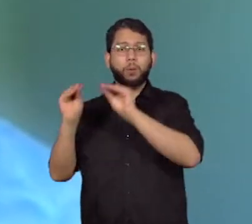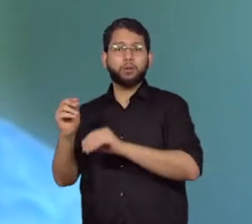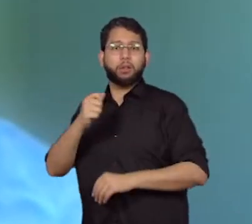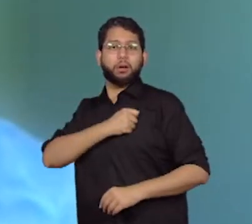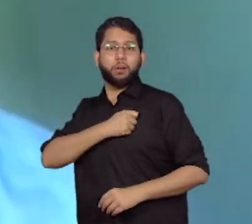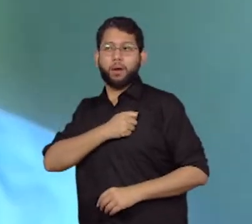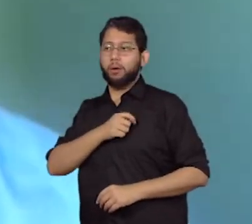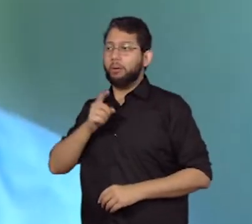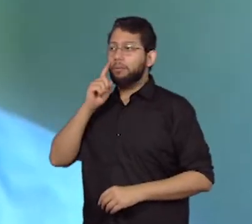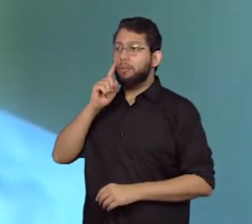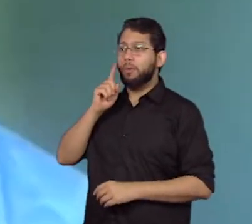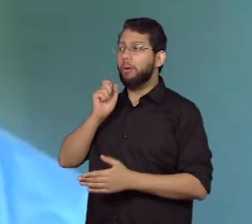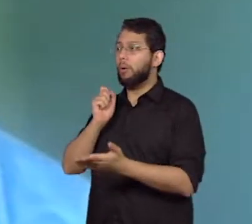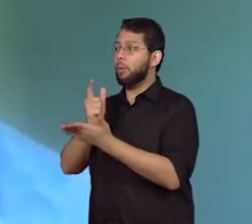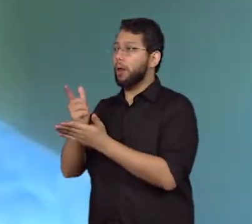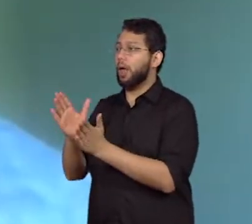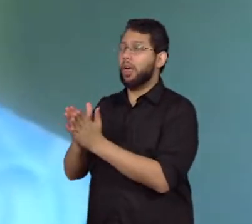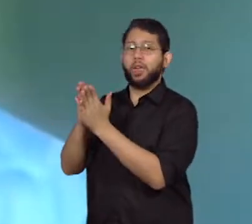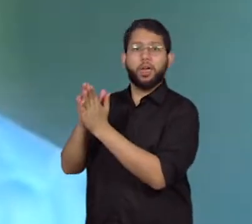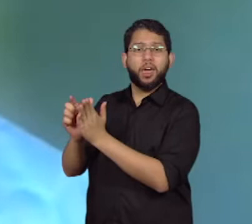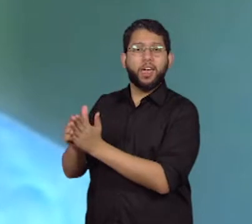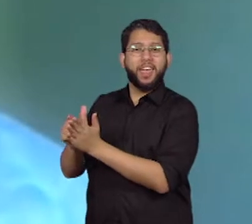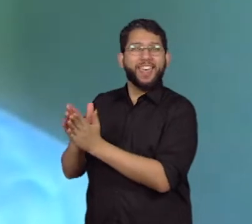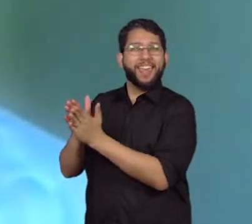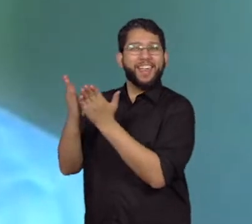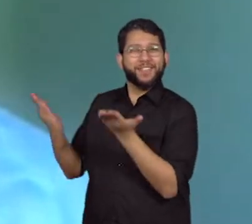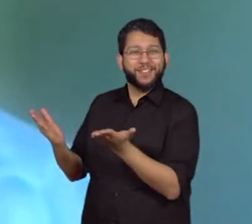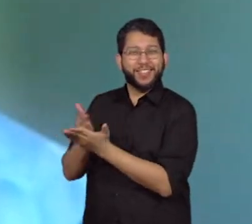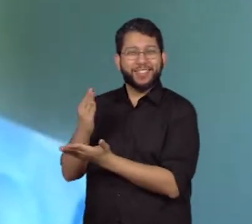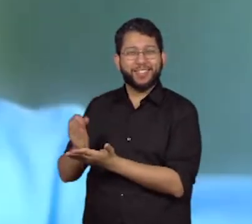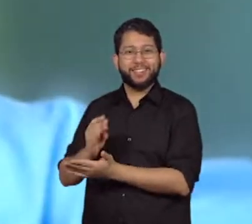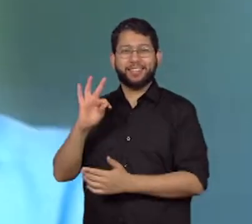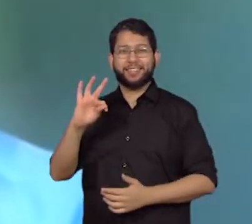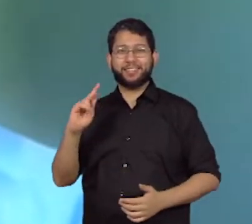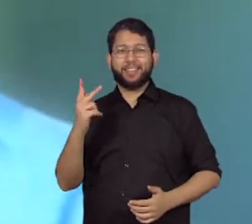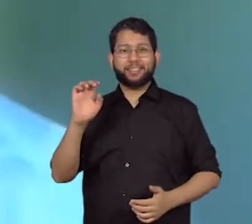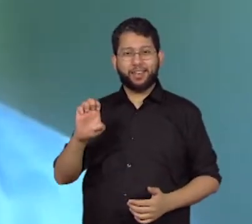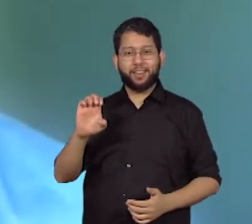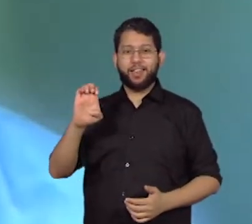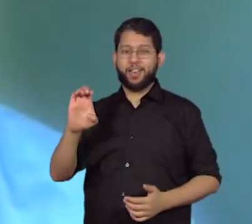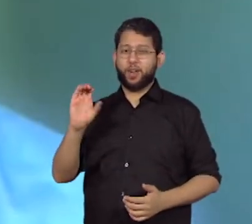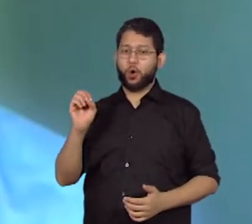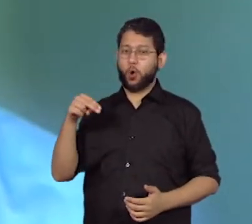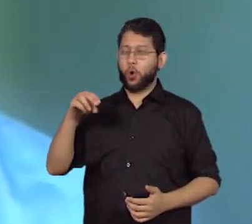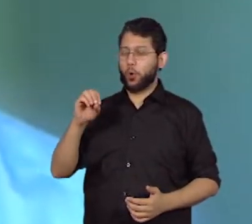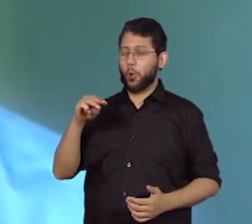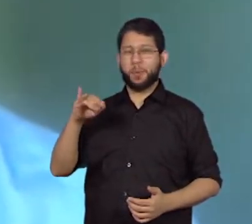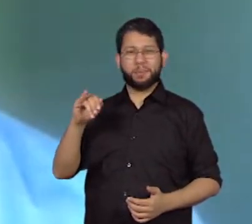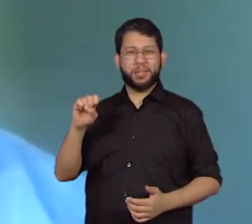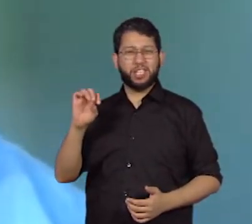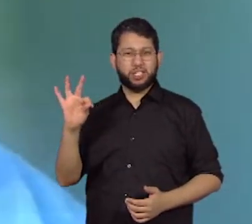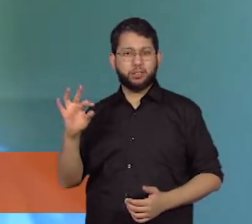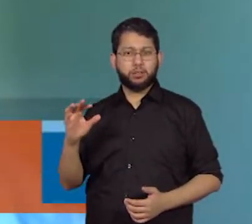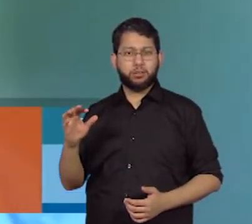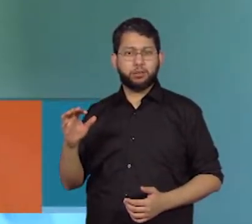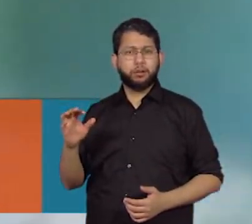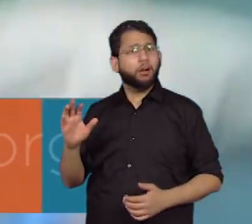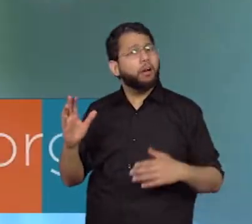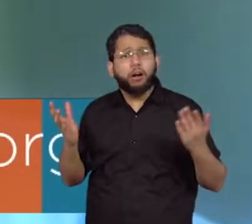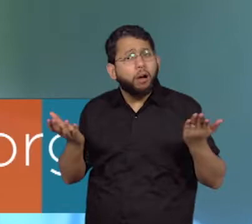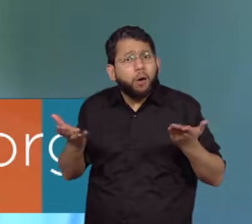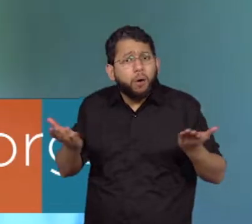a Economist, hoje você encontra pelo menos 3 artigos gratuitos da Economist no site da Economist. Você pode entrar numa